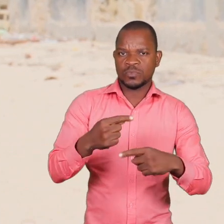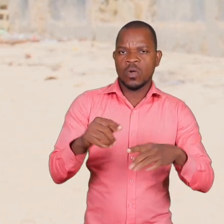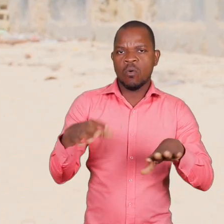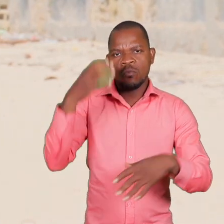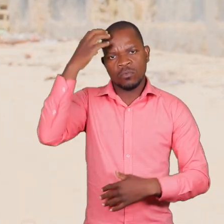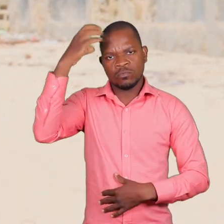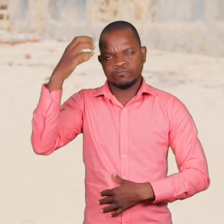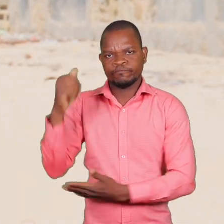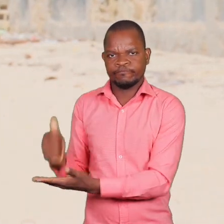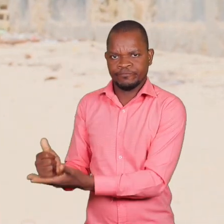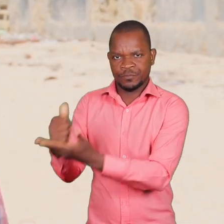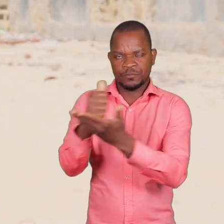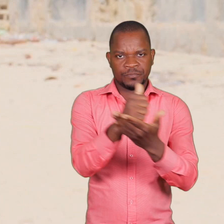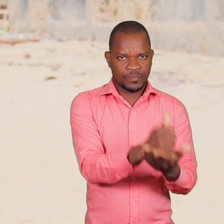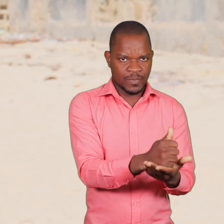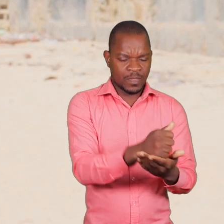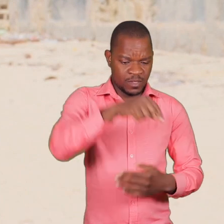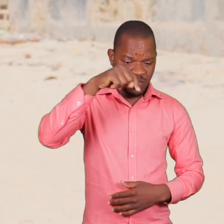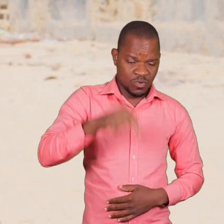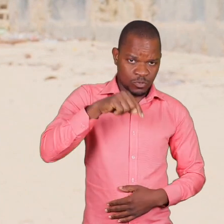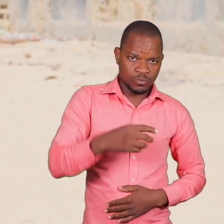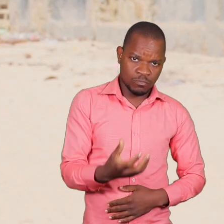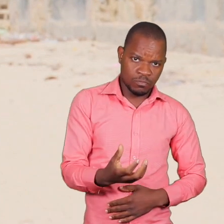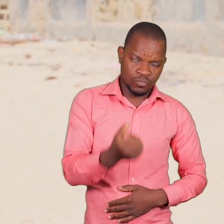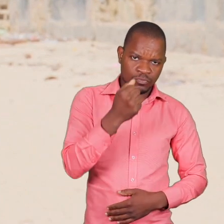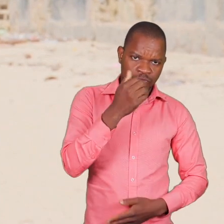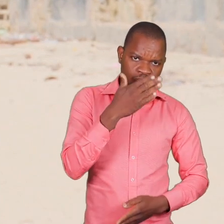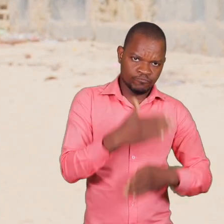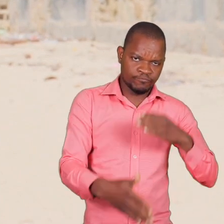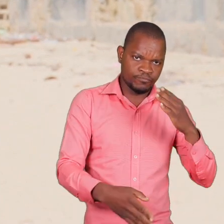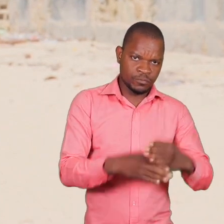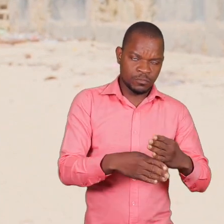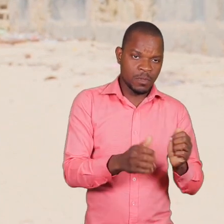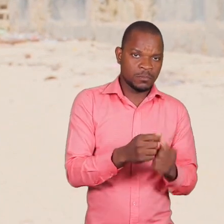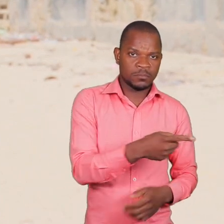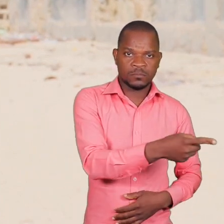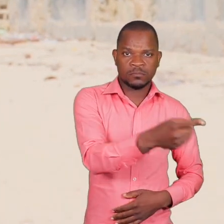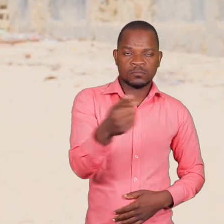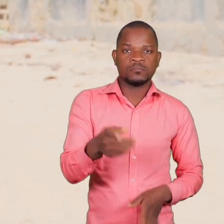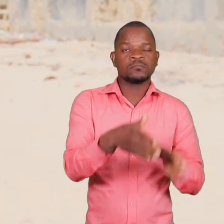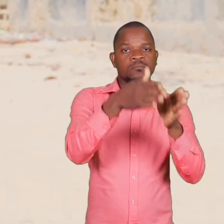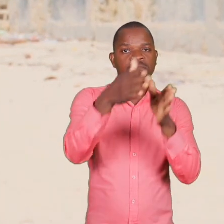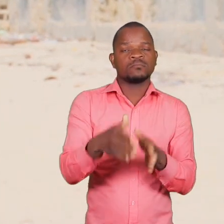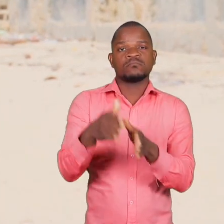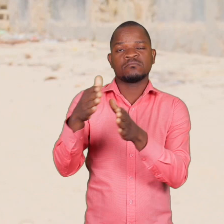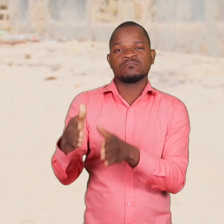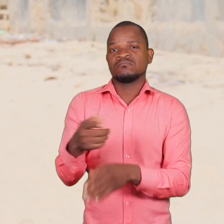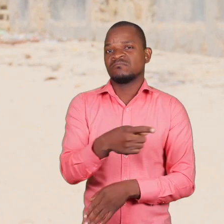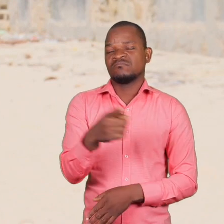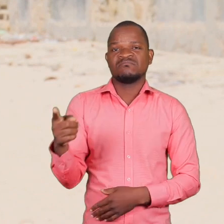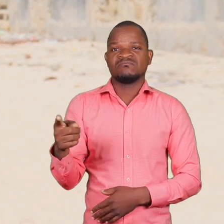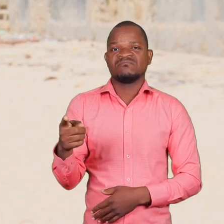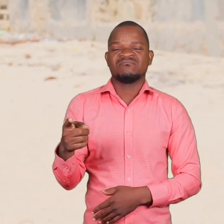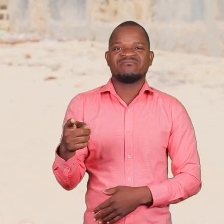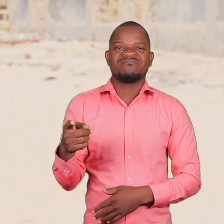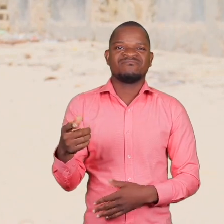ou ajuda do governo, dizer que hoje vamos construir aqui, as pessoas podem não